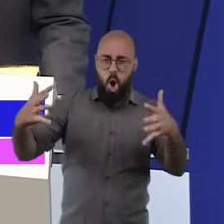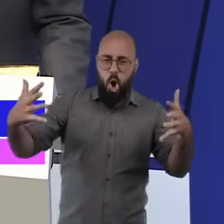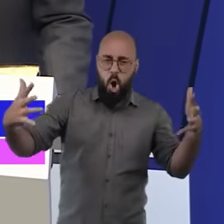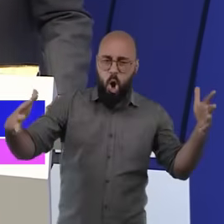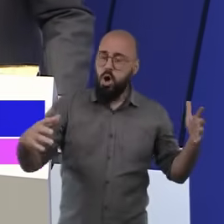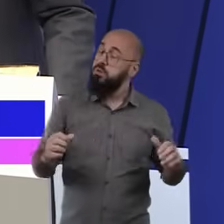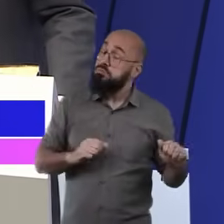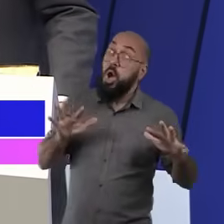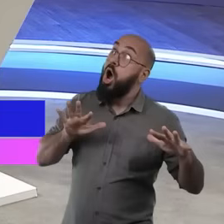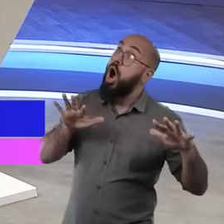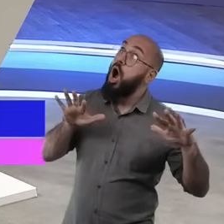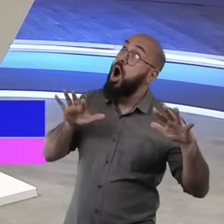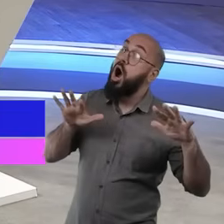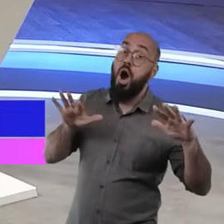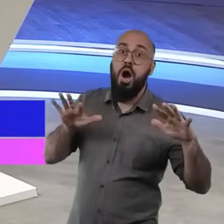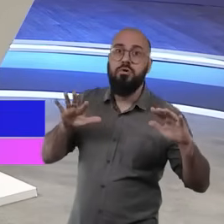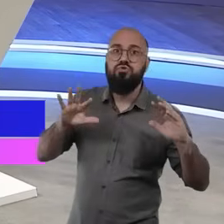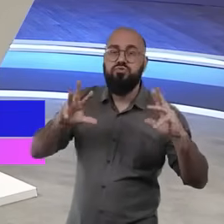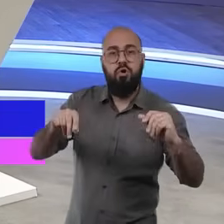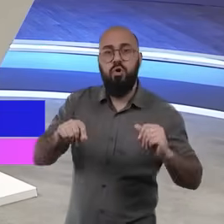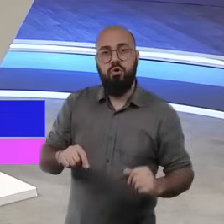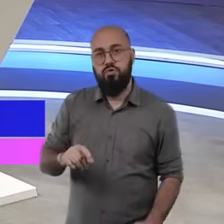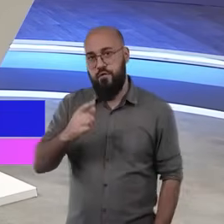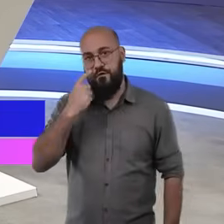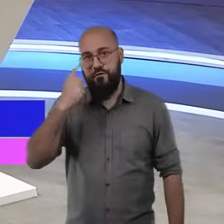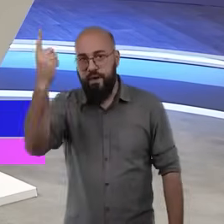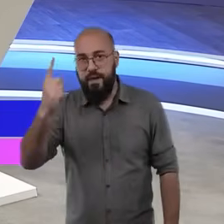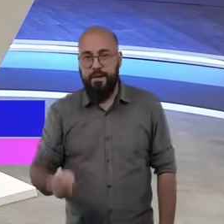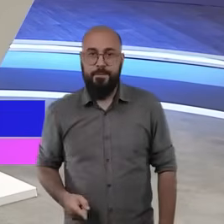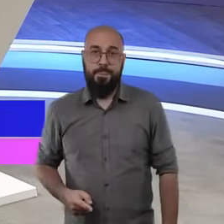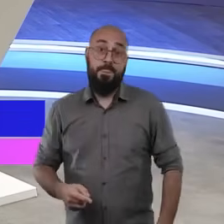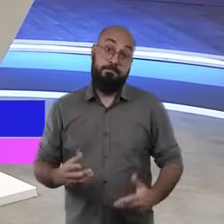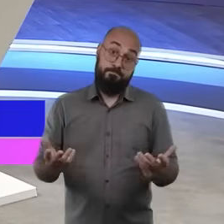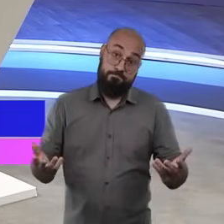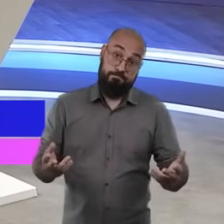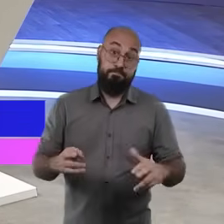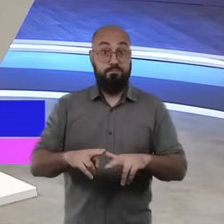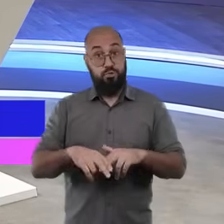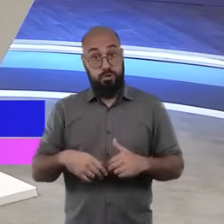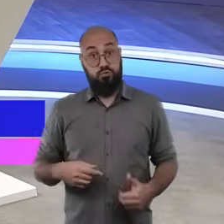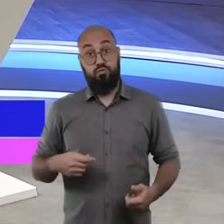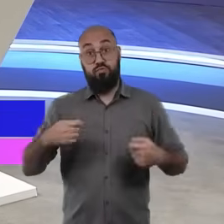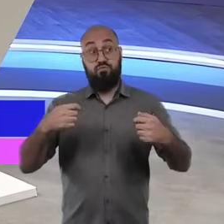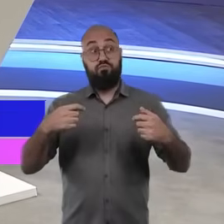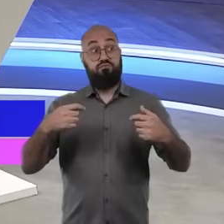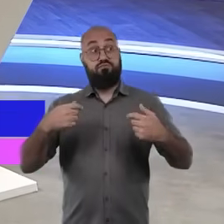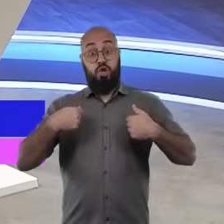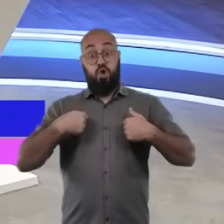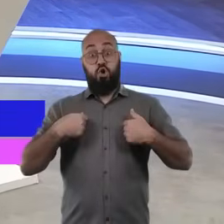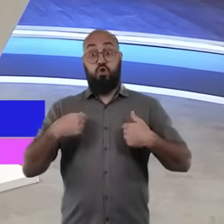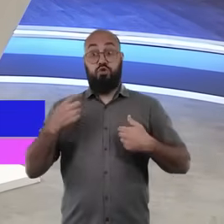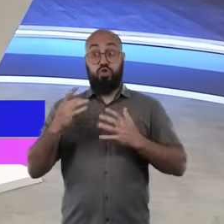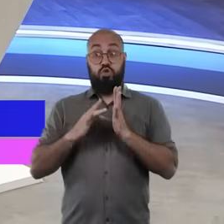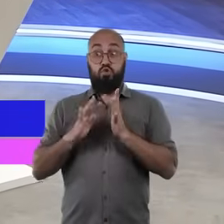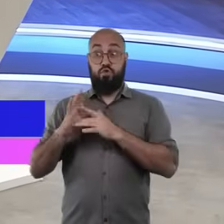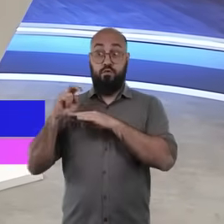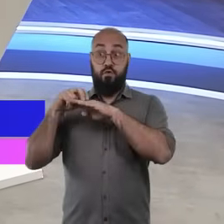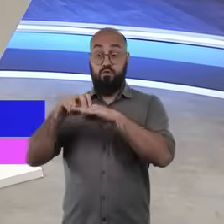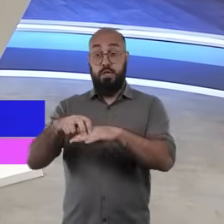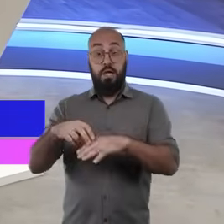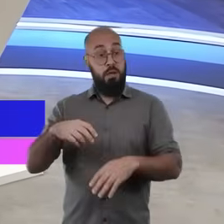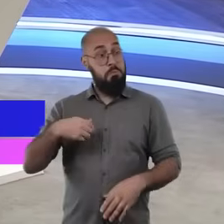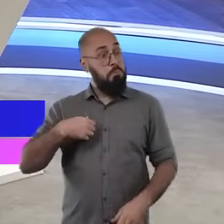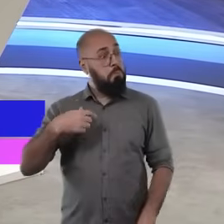Jesus. Então, não existe razão para você acreditar de que ele vai voltar e você não vai perceber, ou que você vai continuar fazendo as